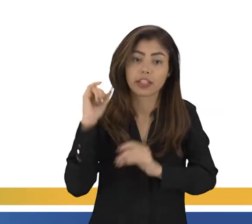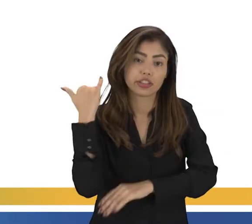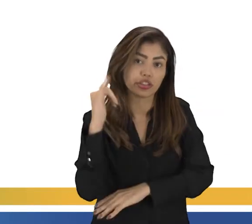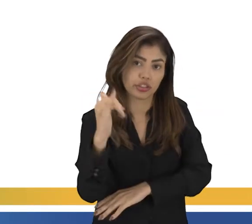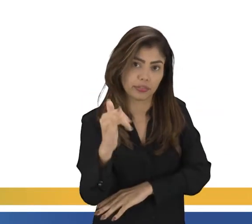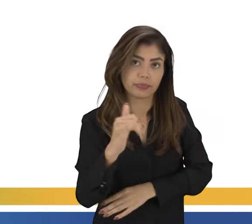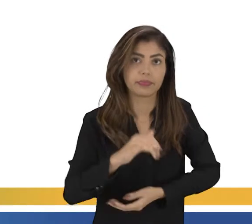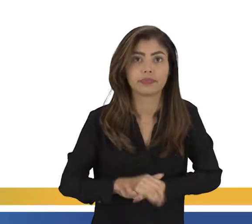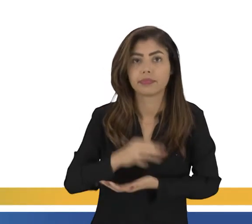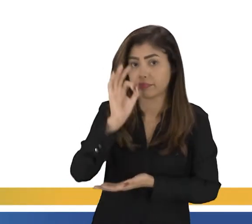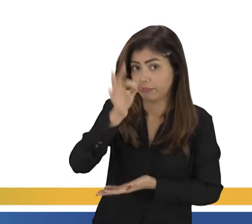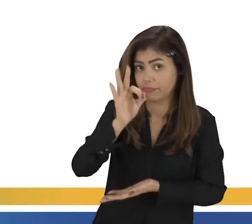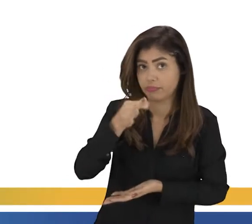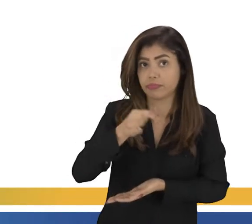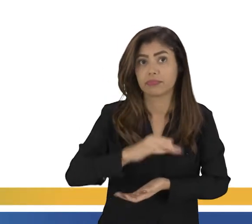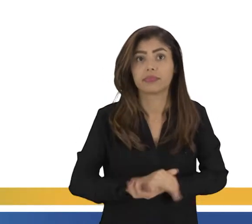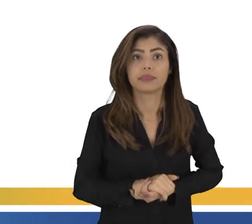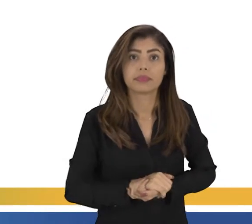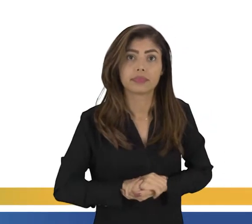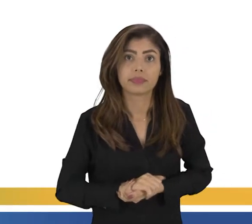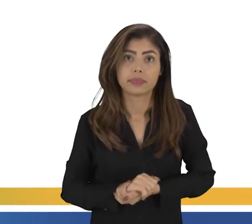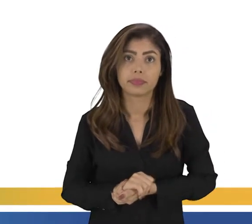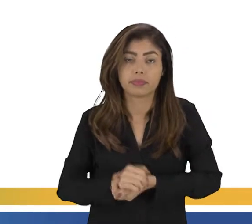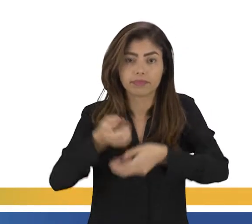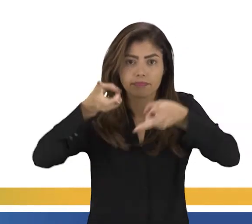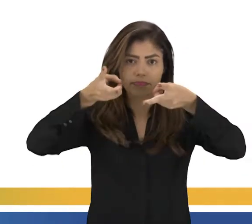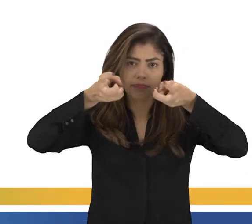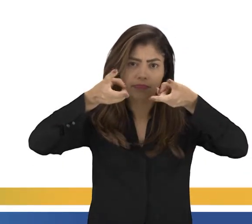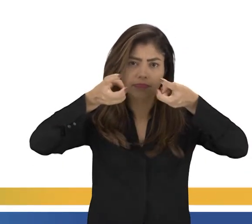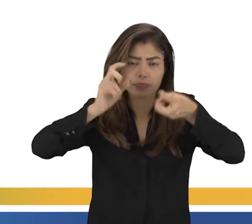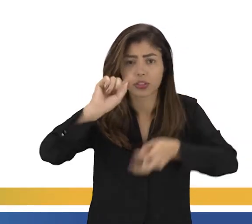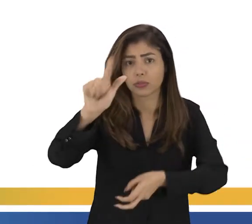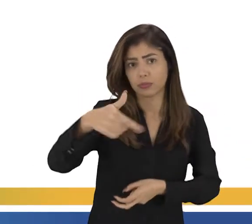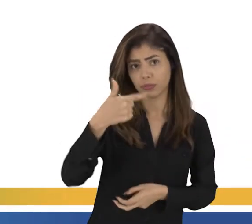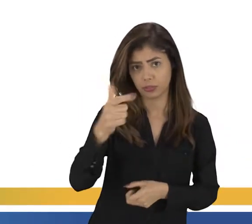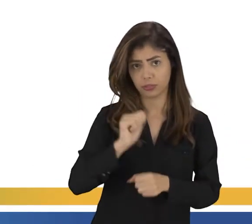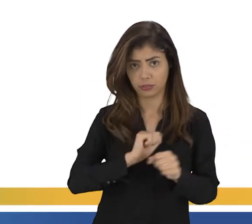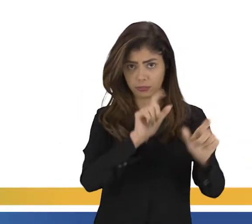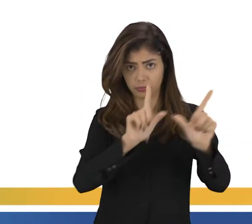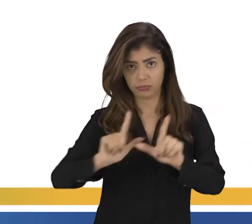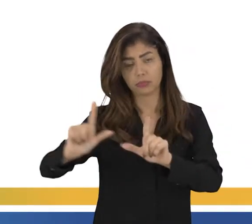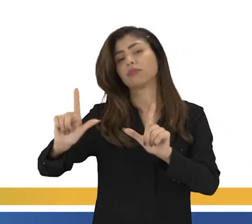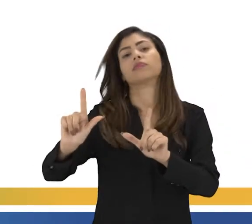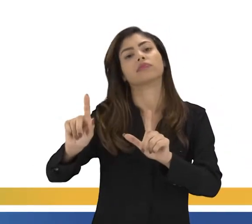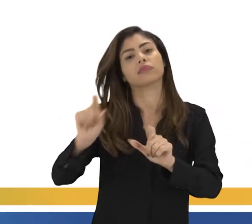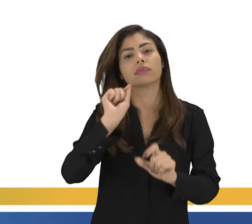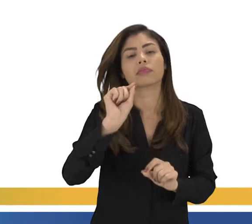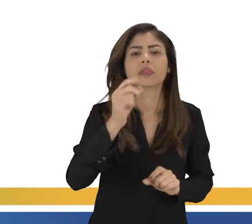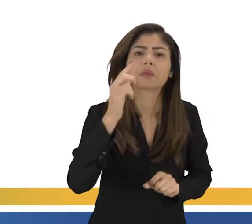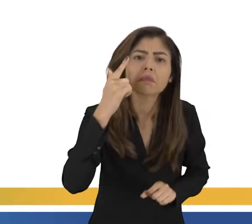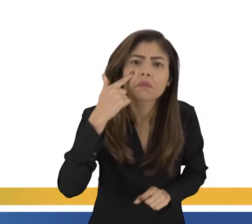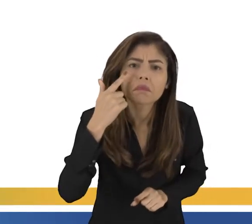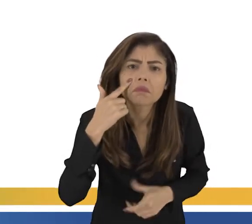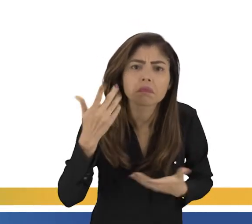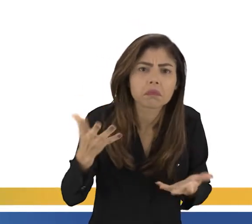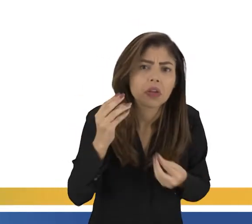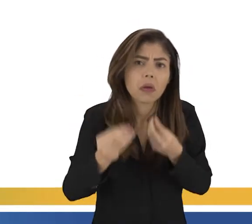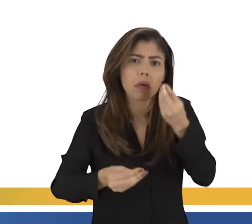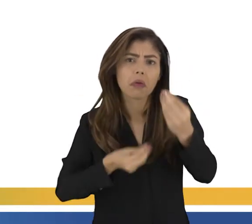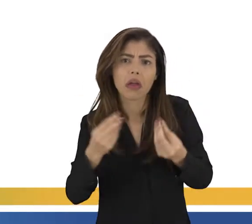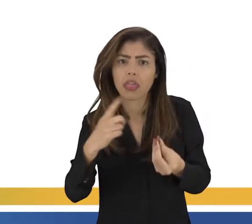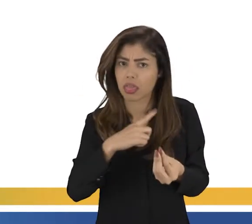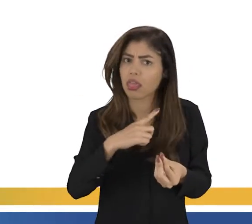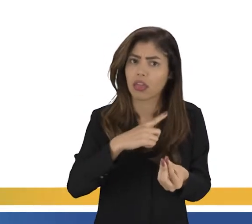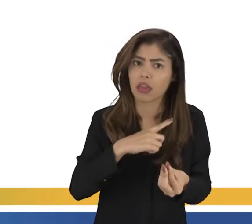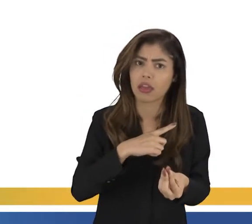energia, certo? Perda de energia. Então nós vamos ver no próximo slide, tá? Que é interessante o que é que acontece,